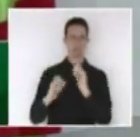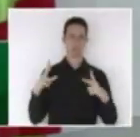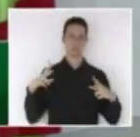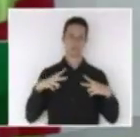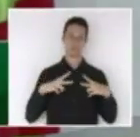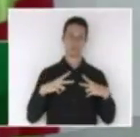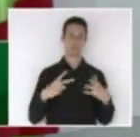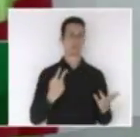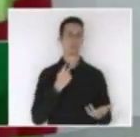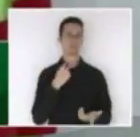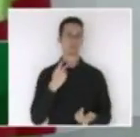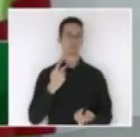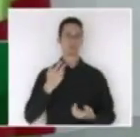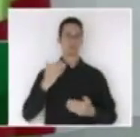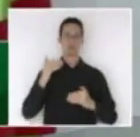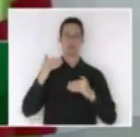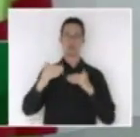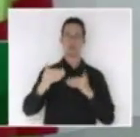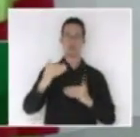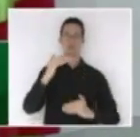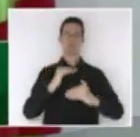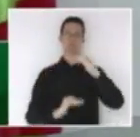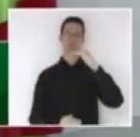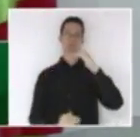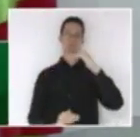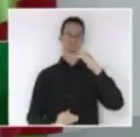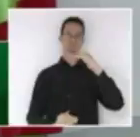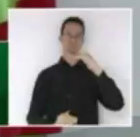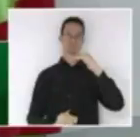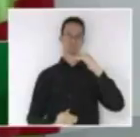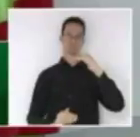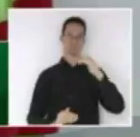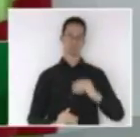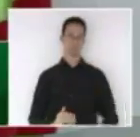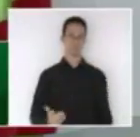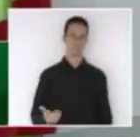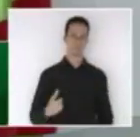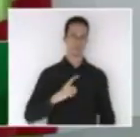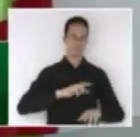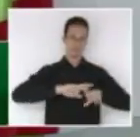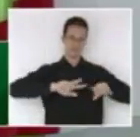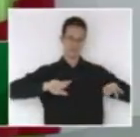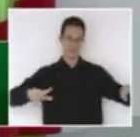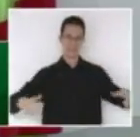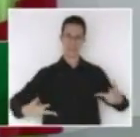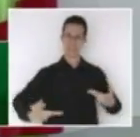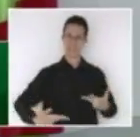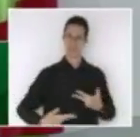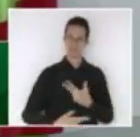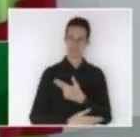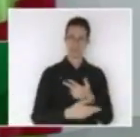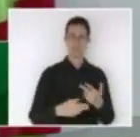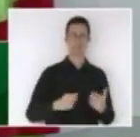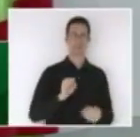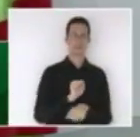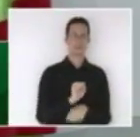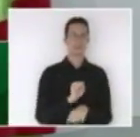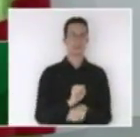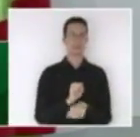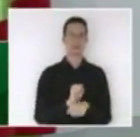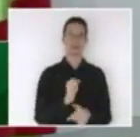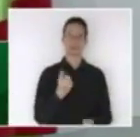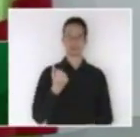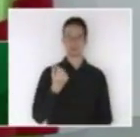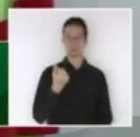inverter os valores enquanto nós temos milhares de cirurgia nas filas, enquanto